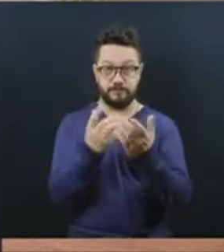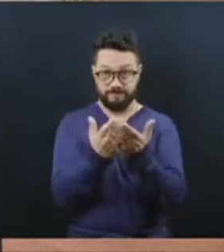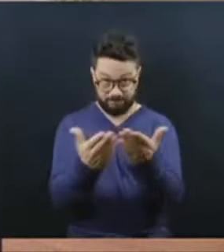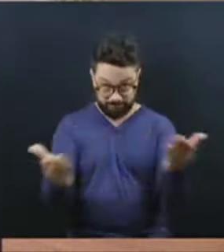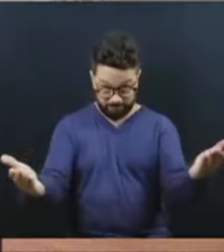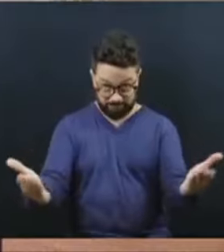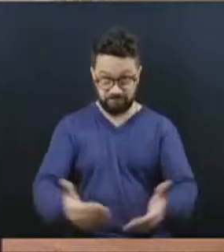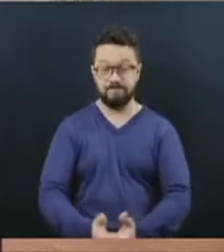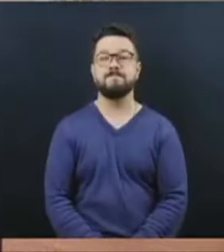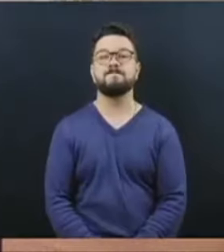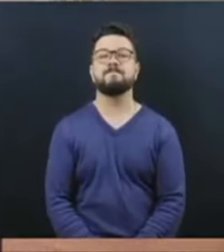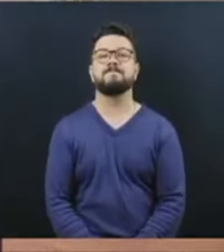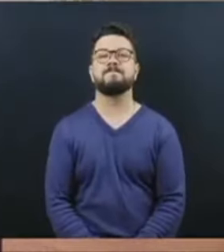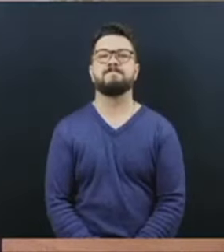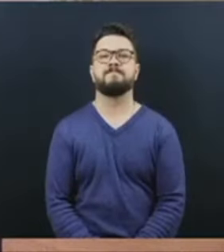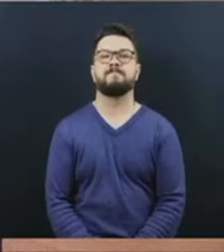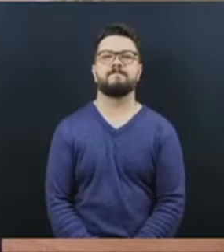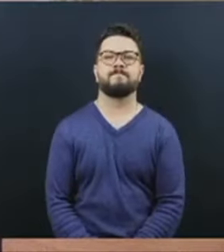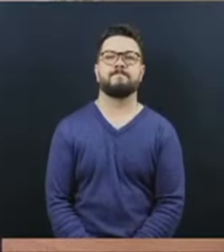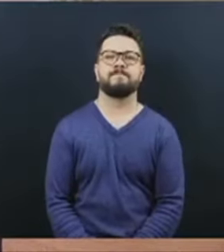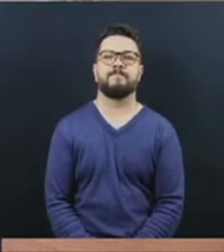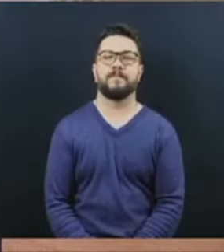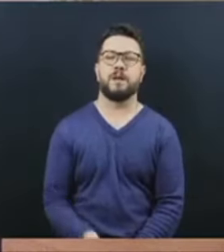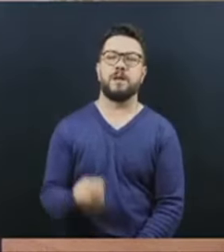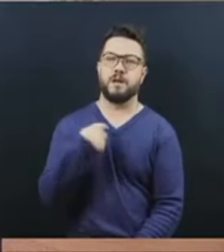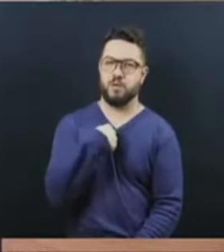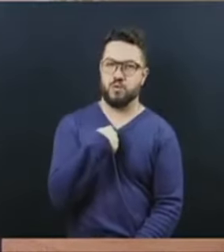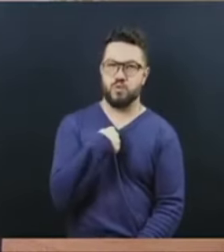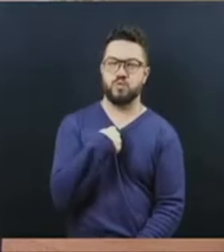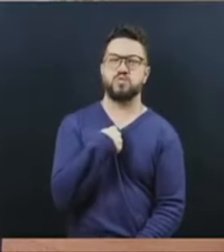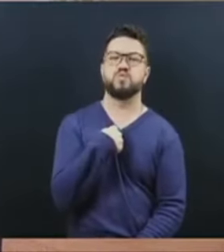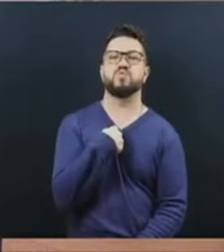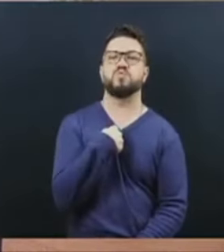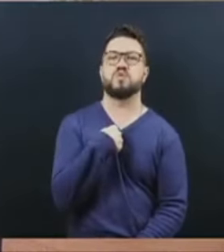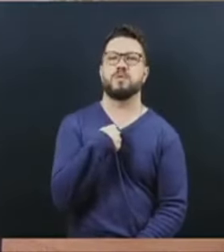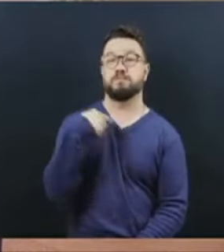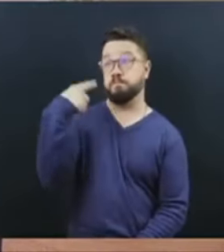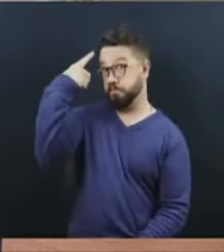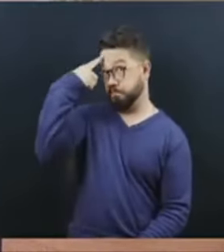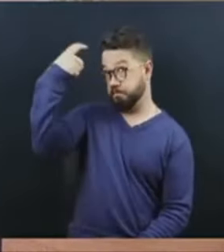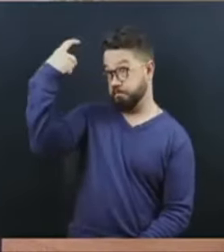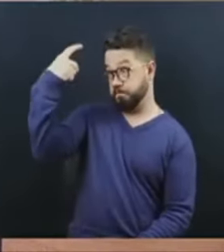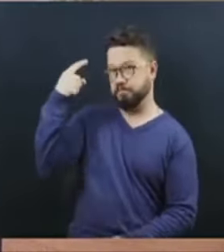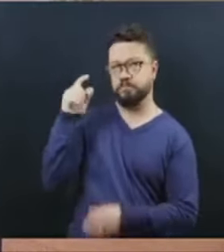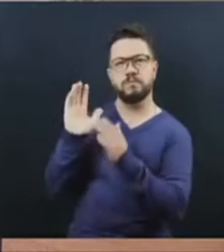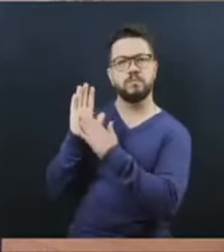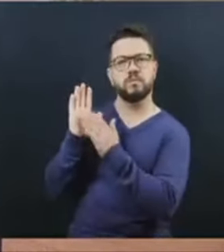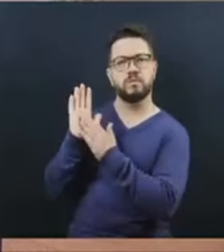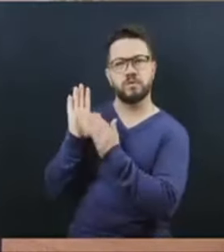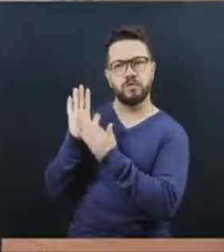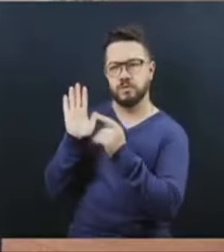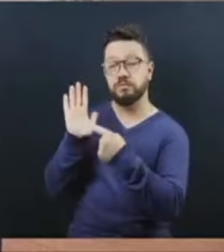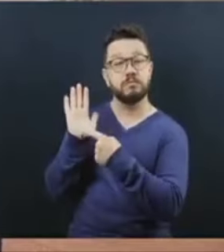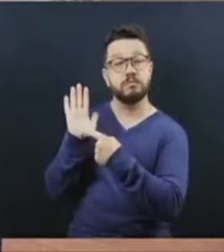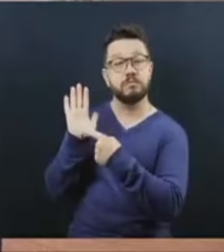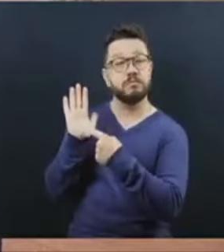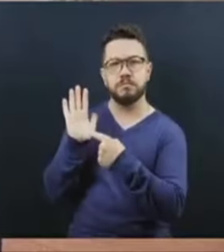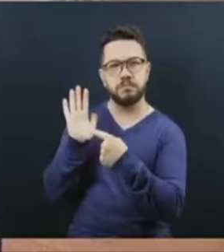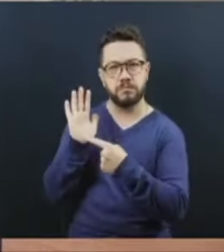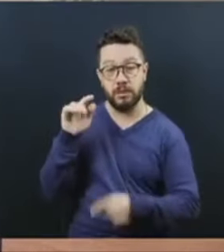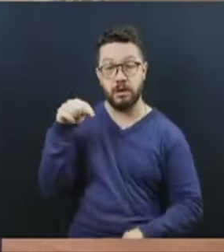Senhor presidente, eu realizei uma preposição ao município para homenagear um